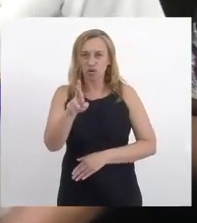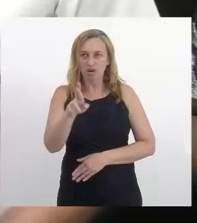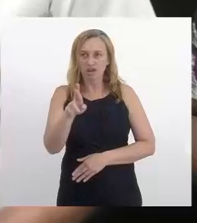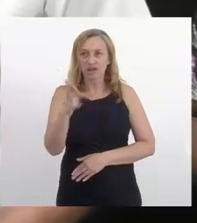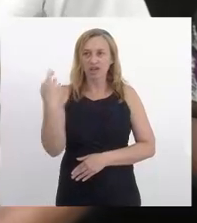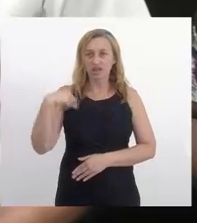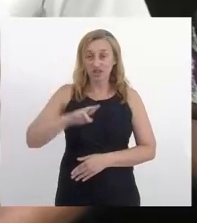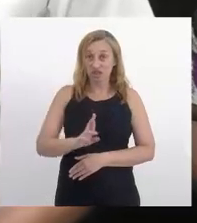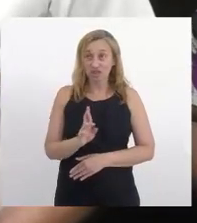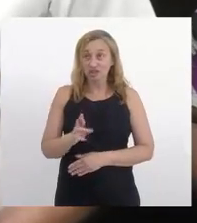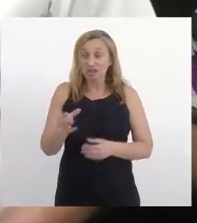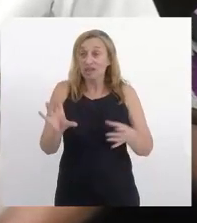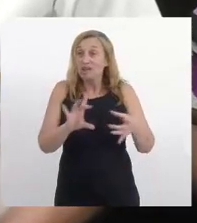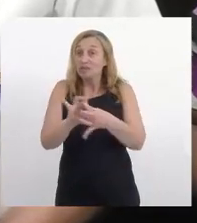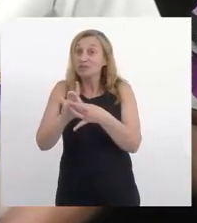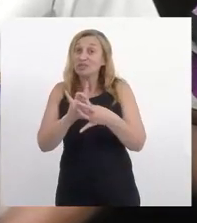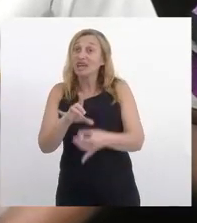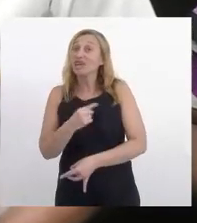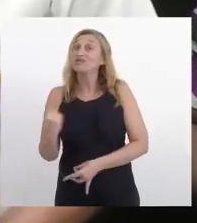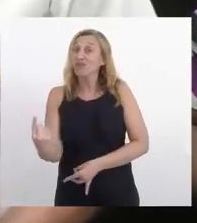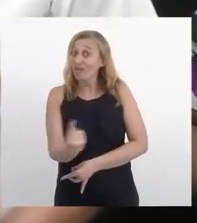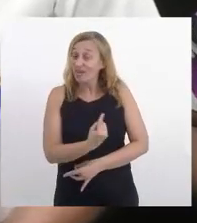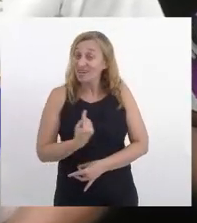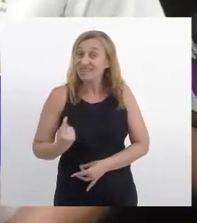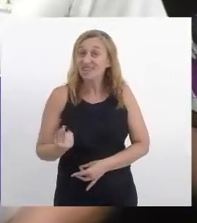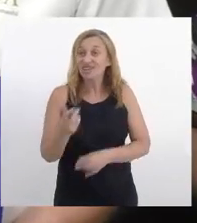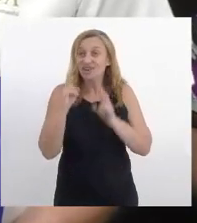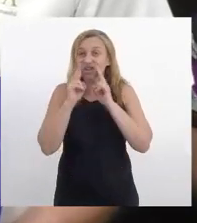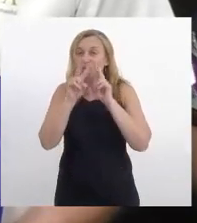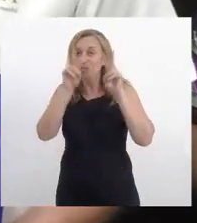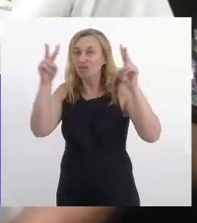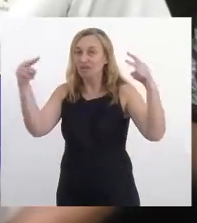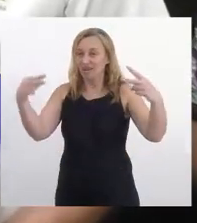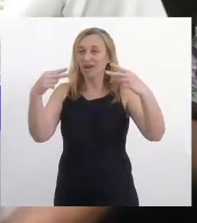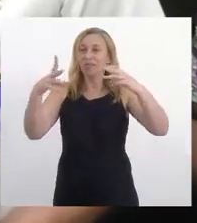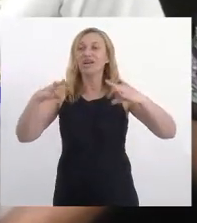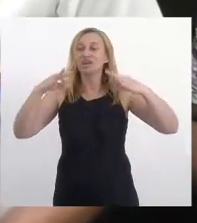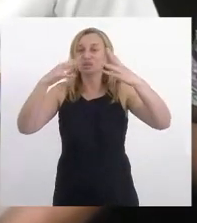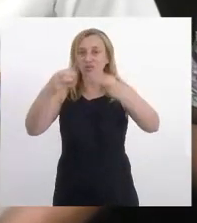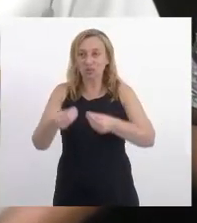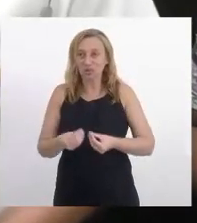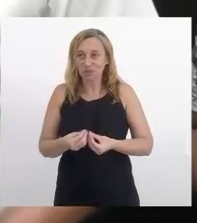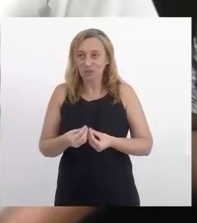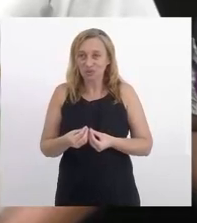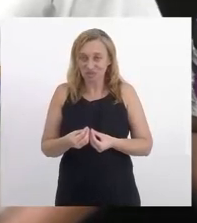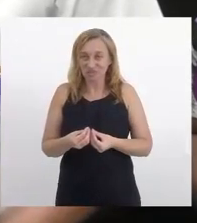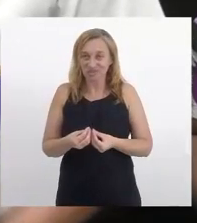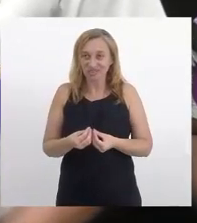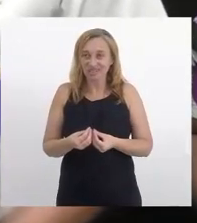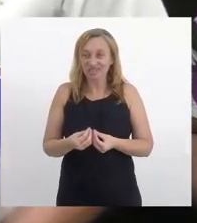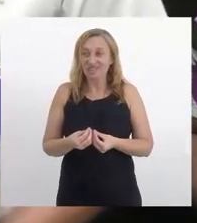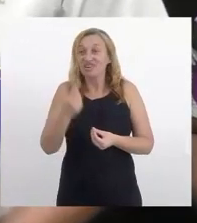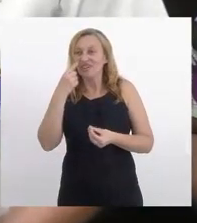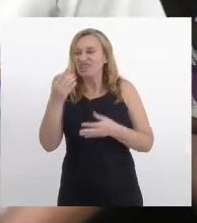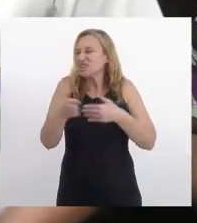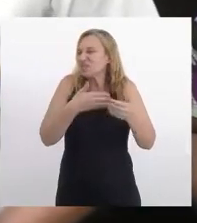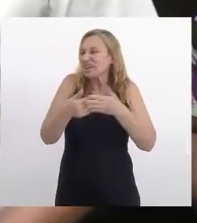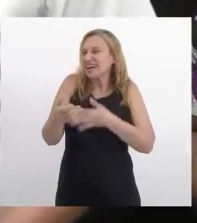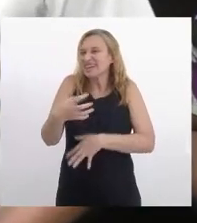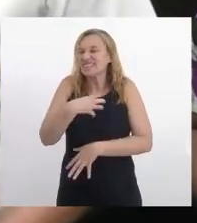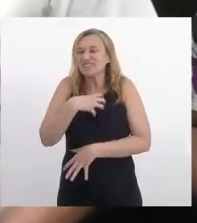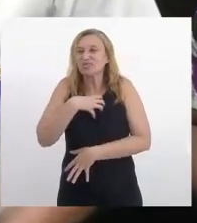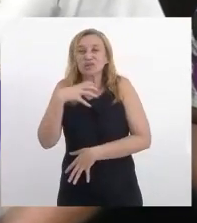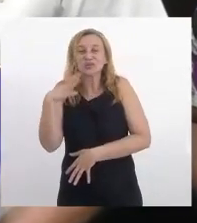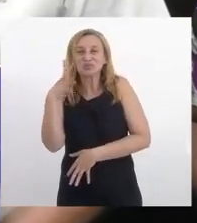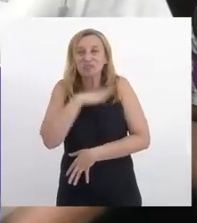que é capaz de nos unir, né, de fazer um olhar para o outro e dessa forma desfazer qualquer sentimento